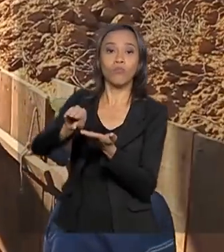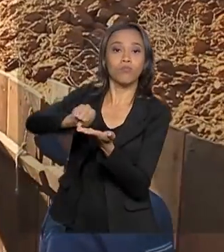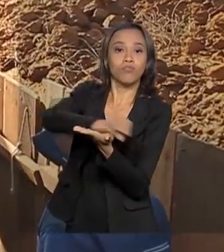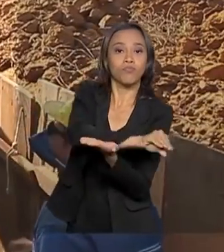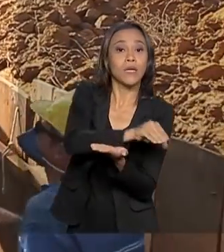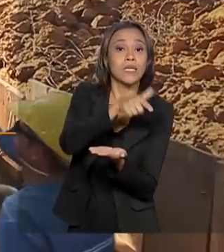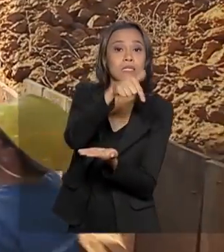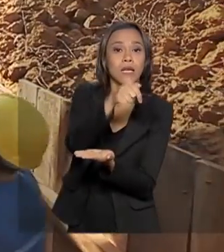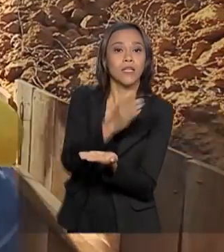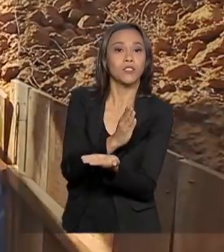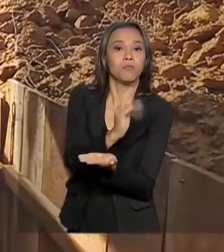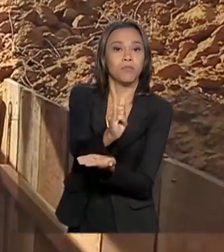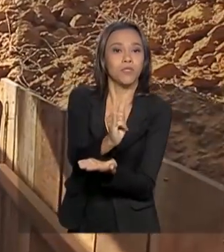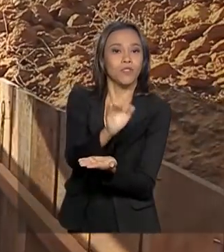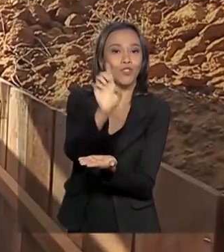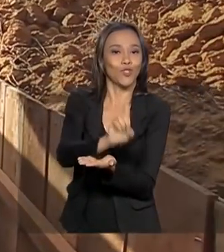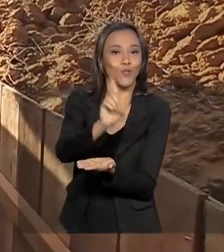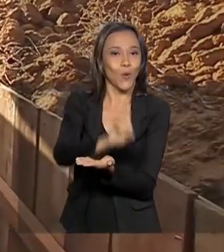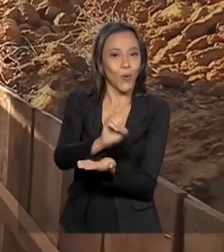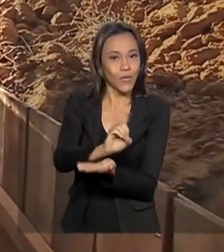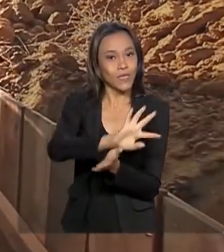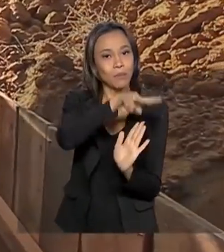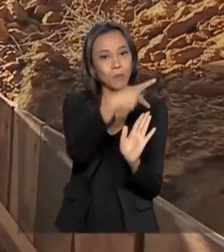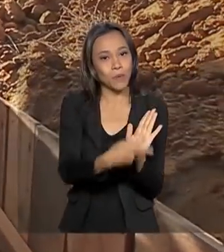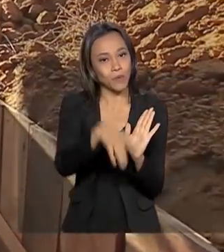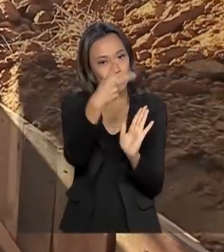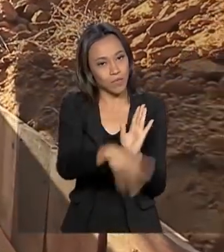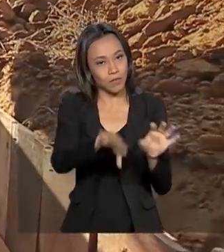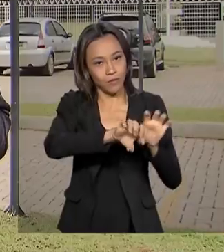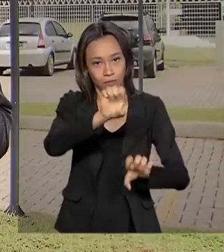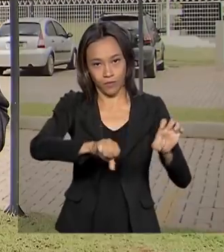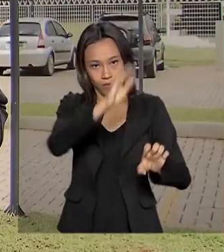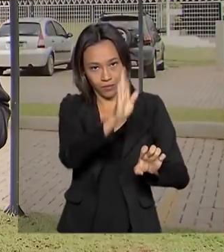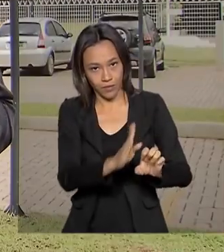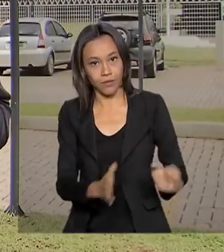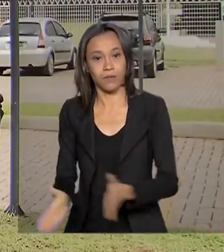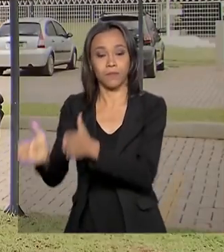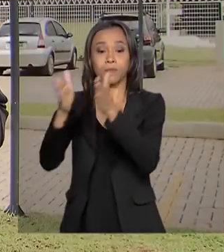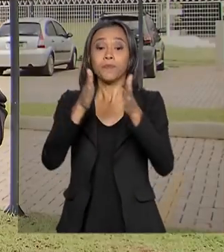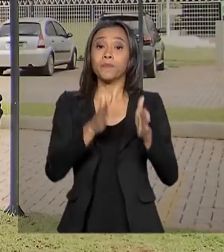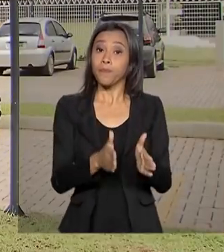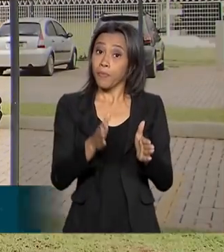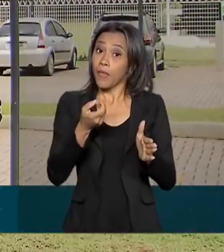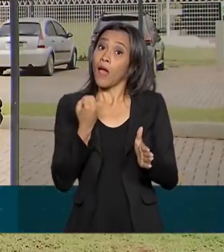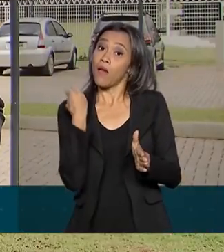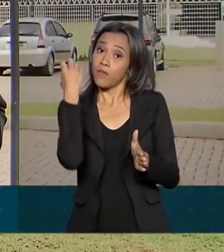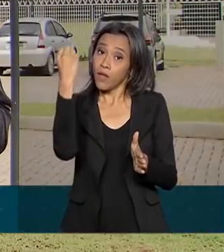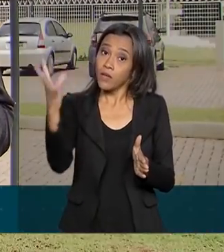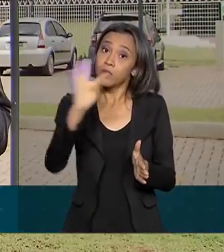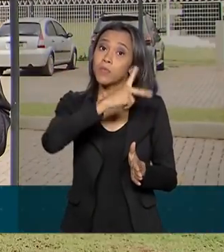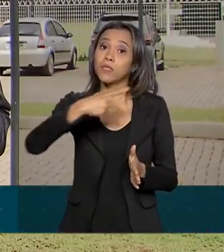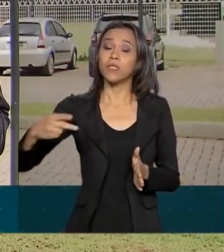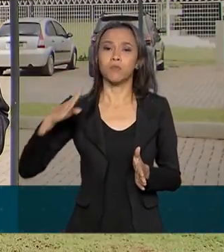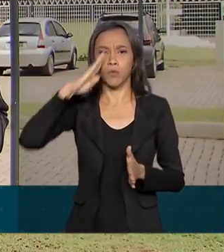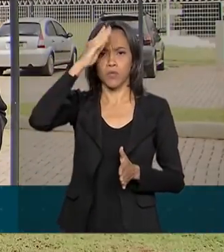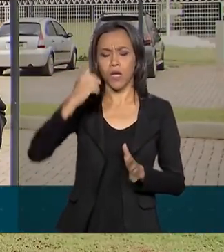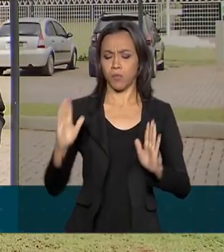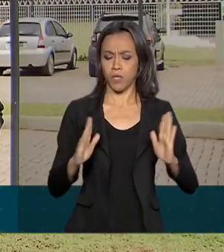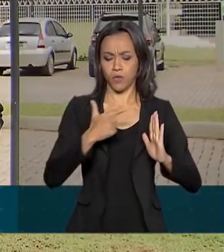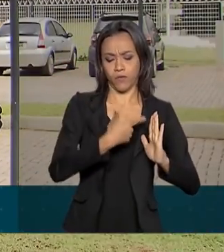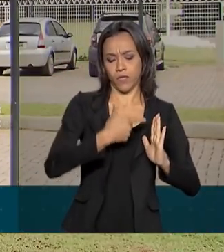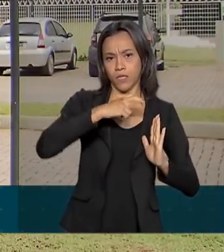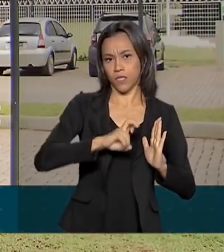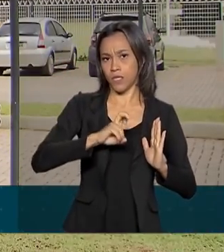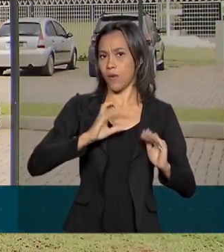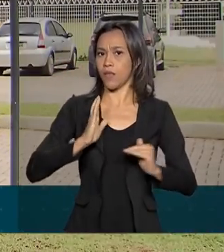7 bilhões de dólares em projetos de infraestrutura. A viagem do presidente Bolsonaro será entre os dias 25 e